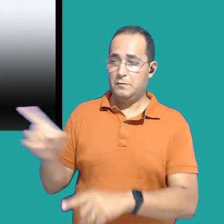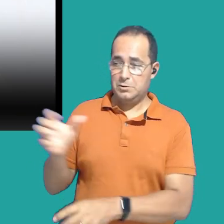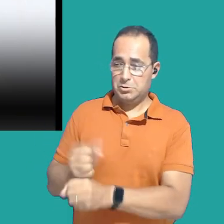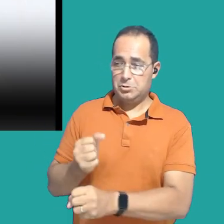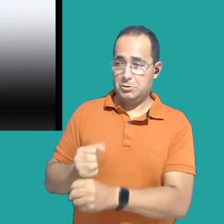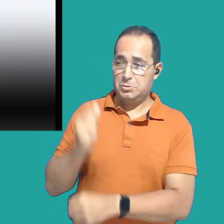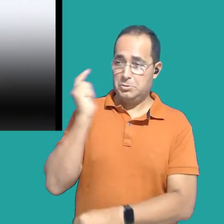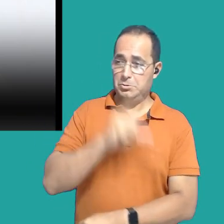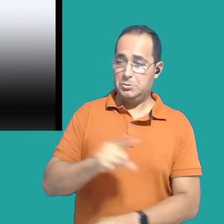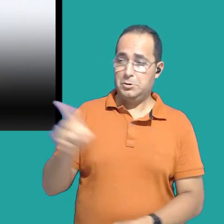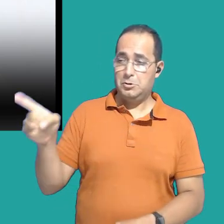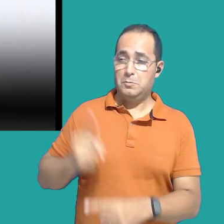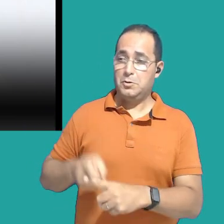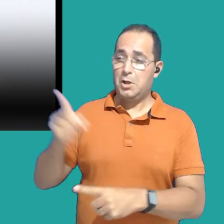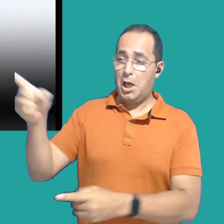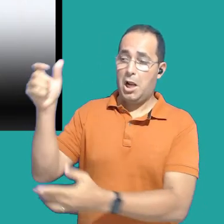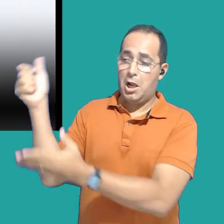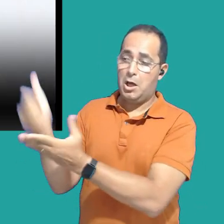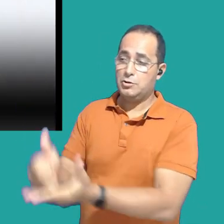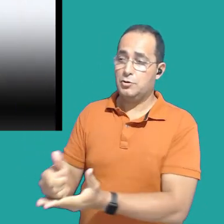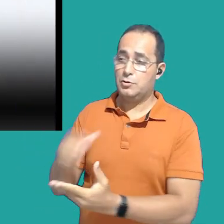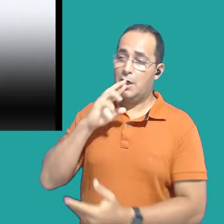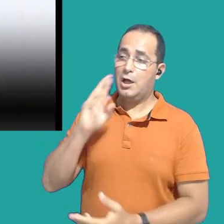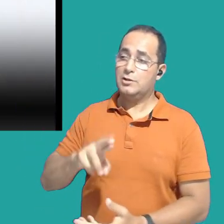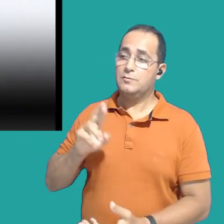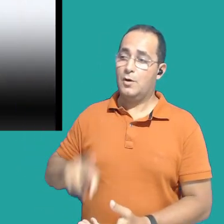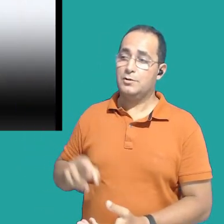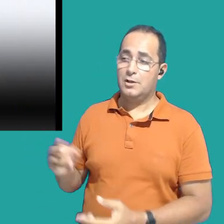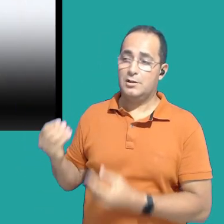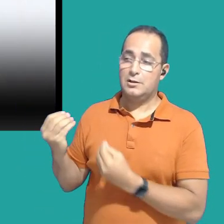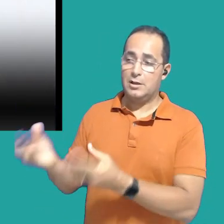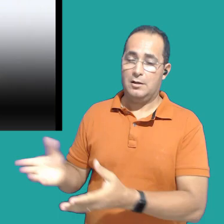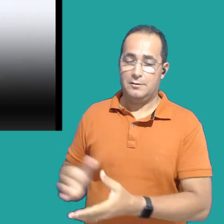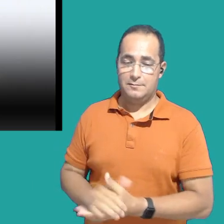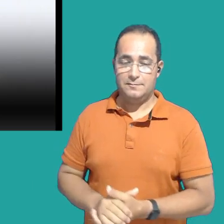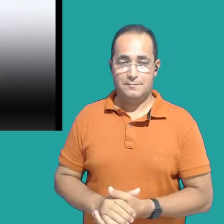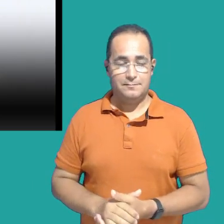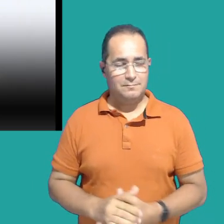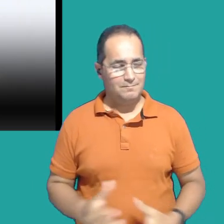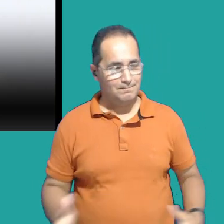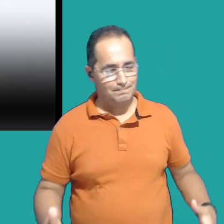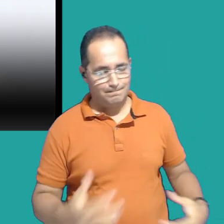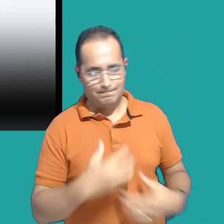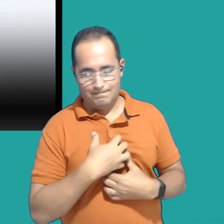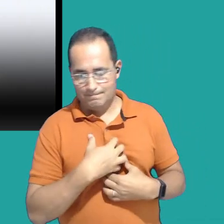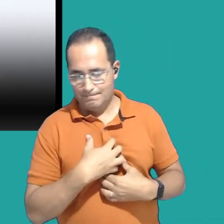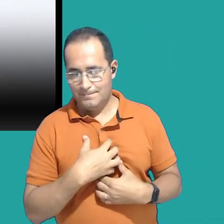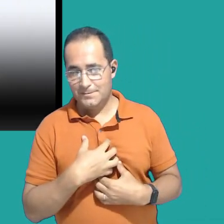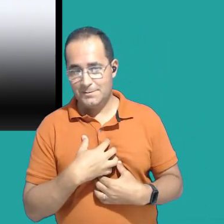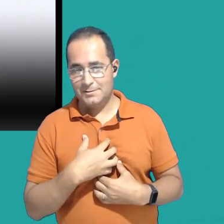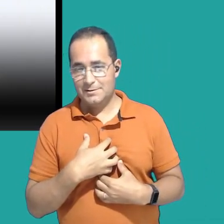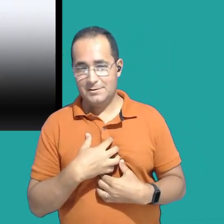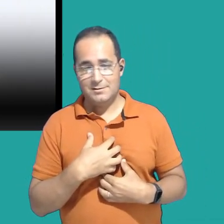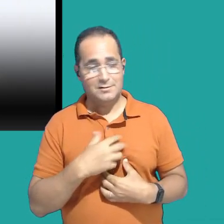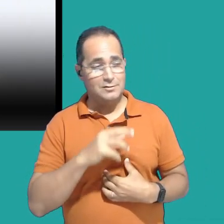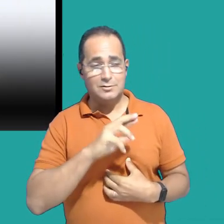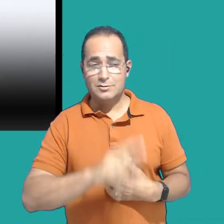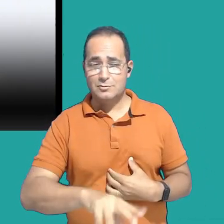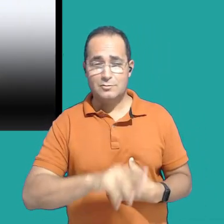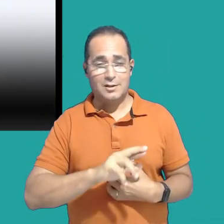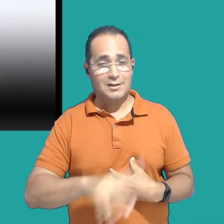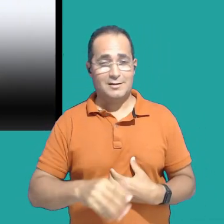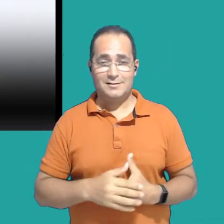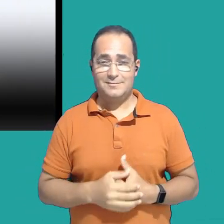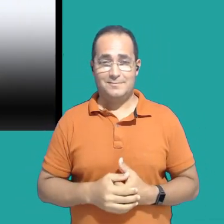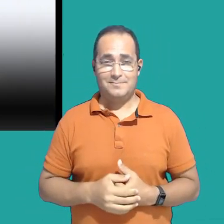você só tirou porque ela lhe ajuda, ela lhe dá as Vixe, respostas. E isso me afetou bastante, porque não